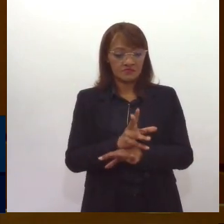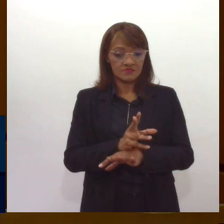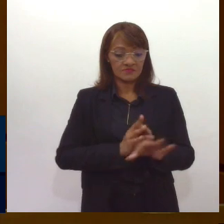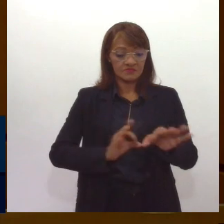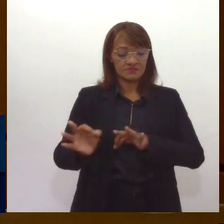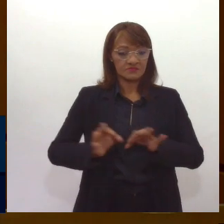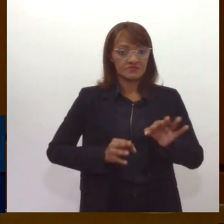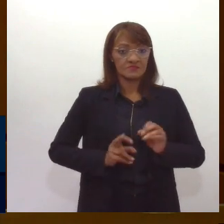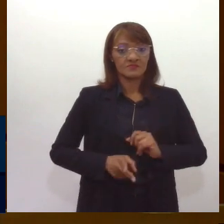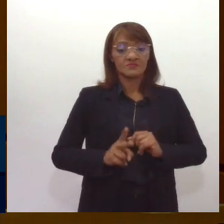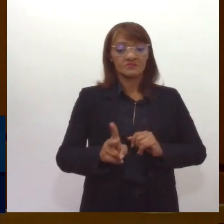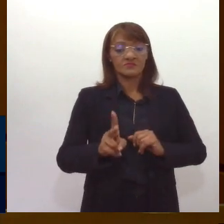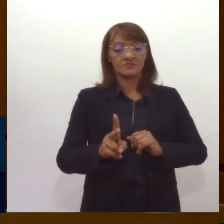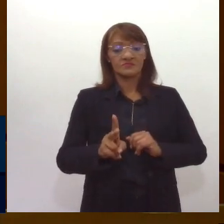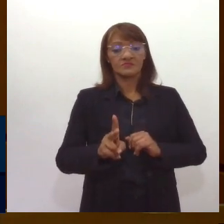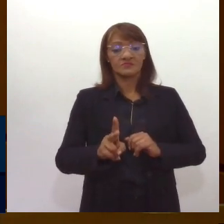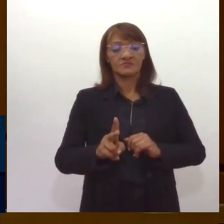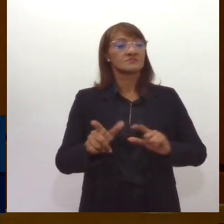andando